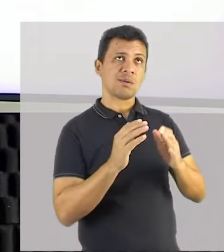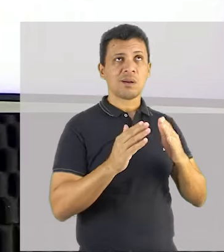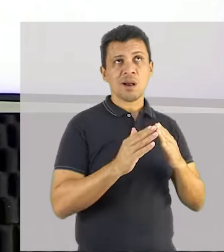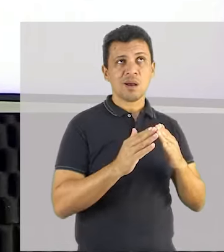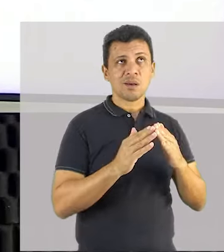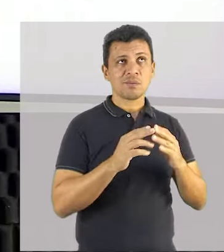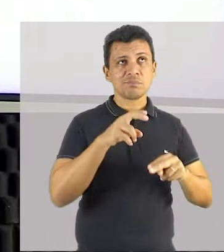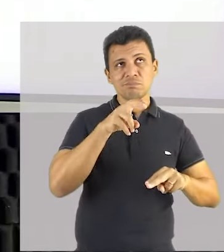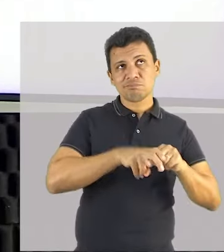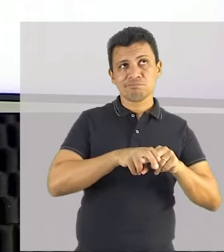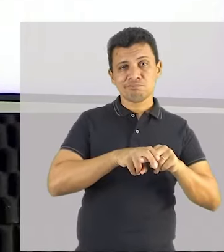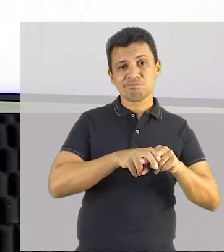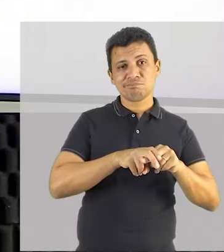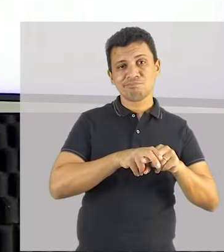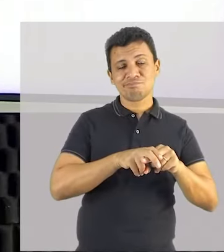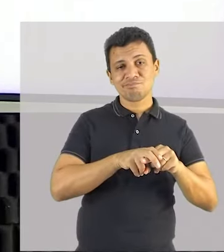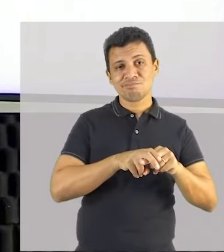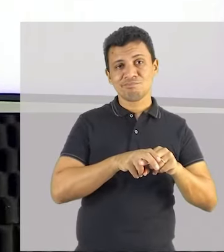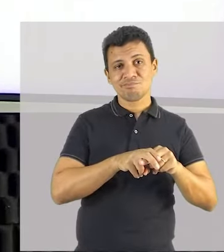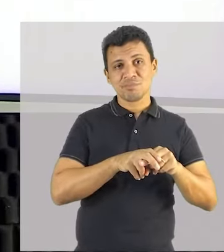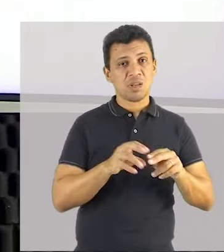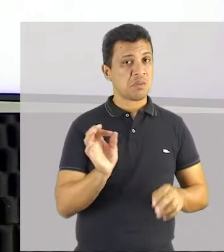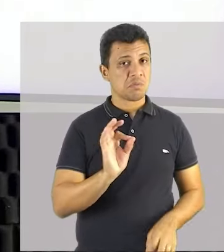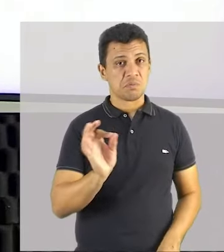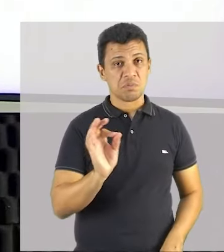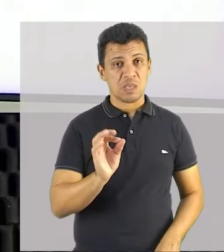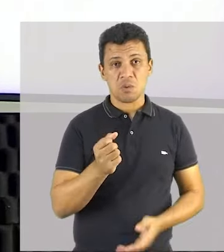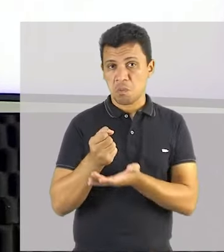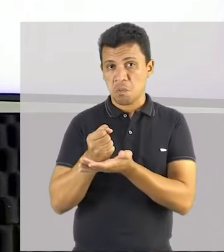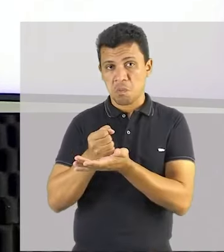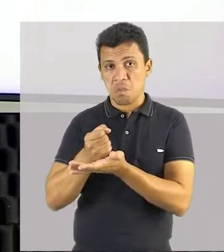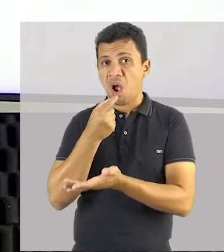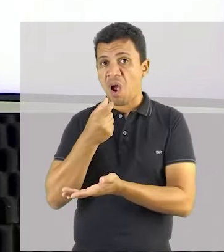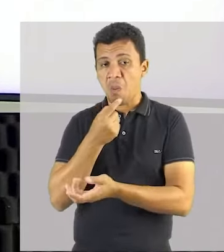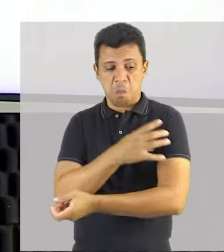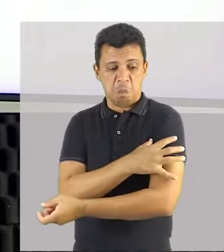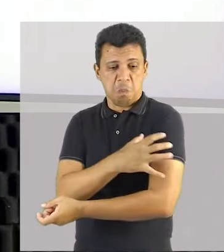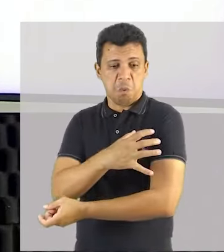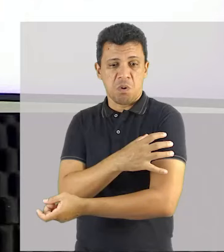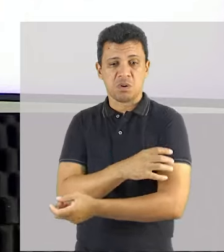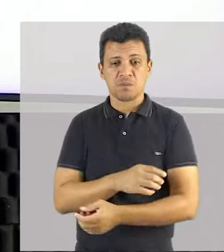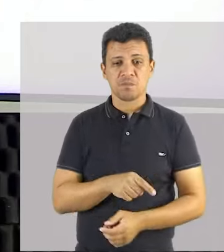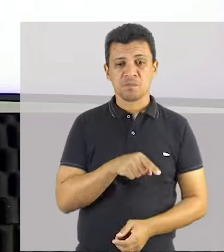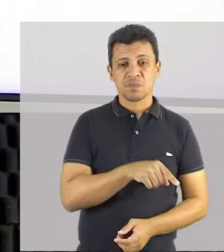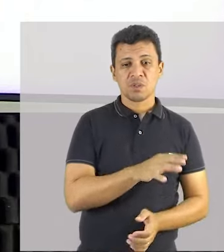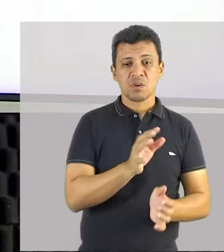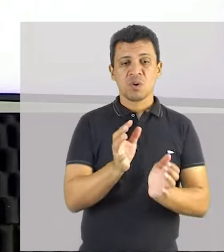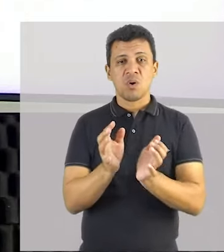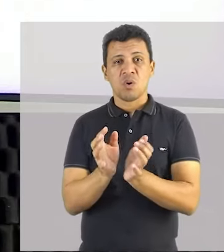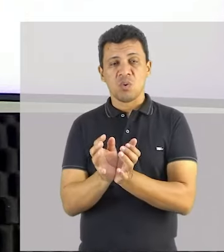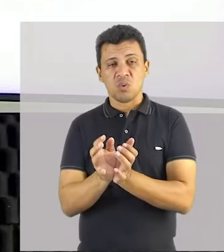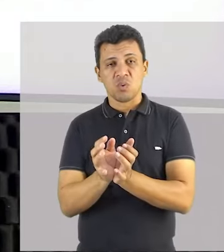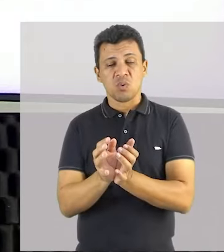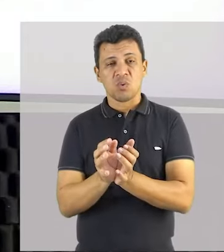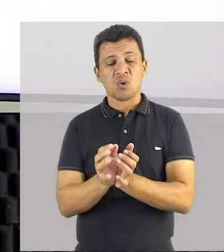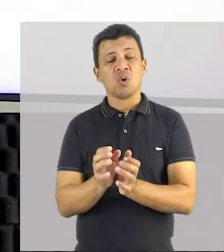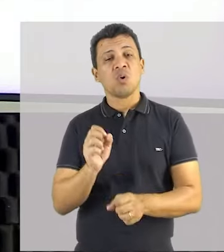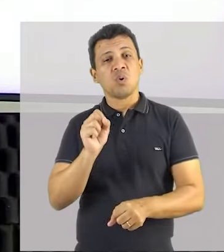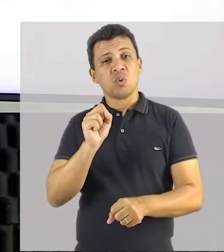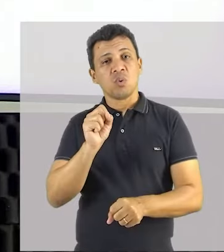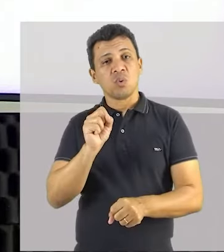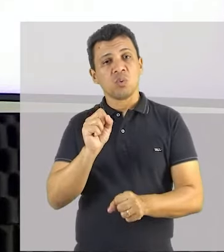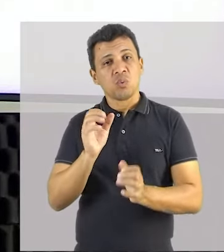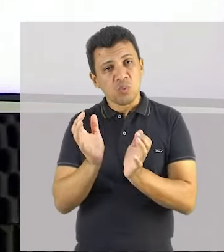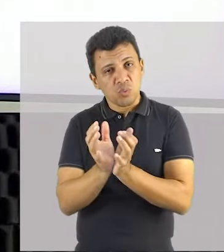casa sentadona sem anabolizante o grupo sedentário com anabolizante quer dizer